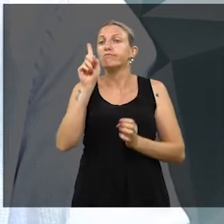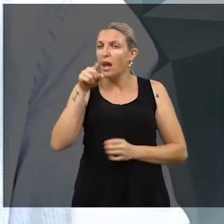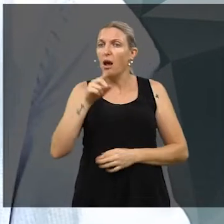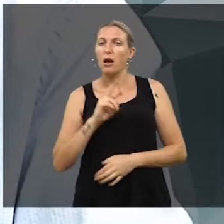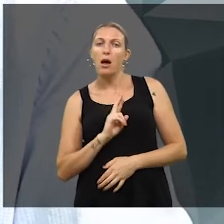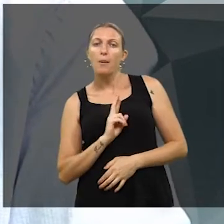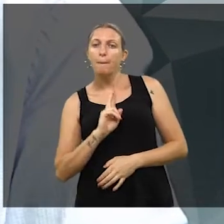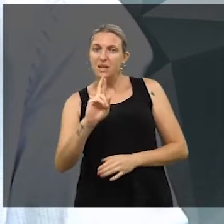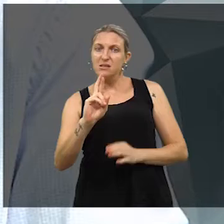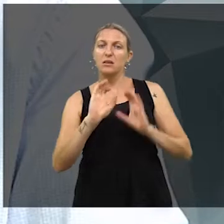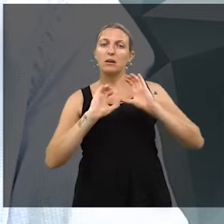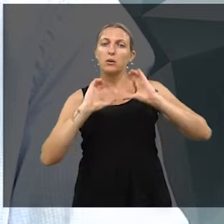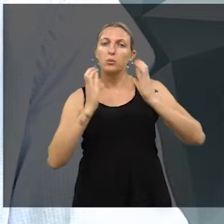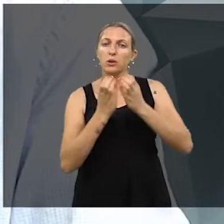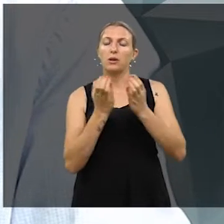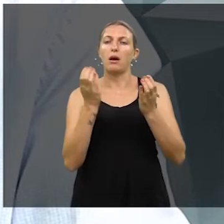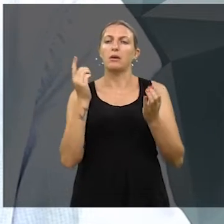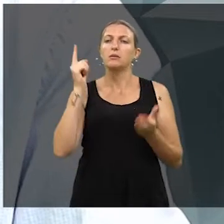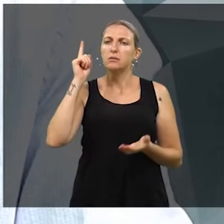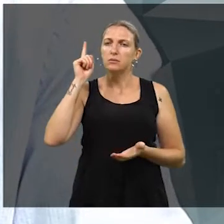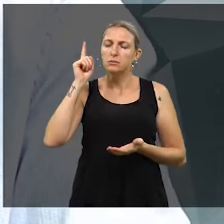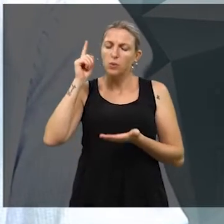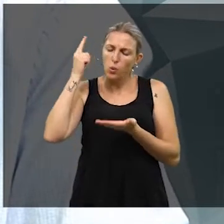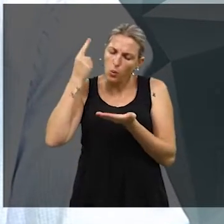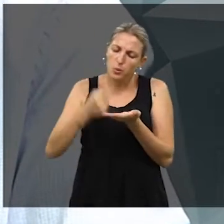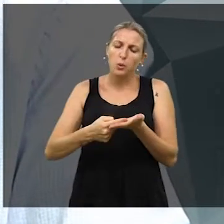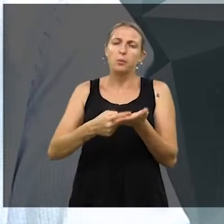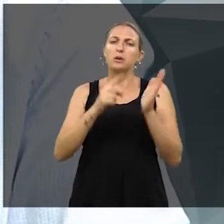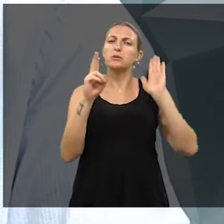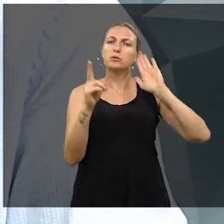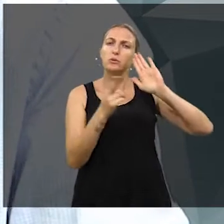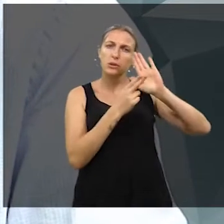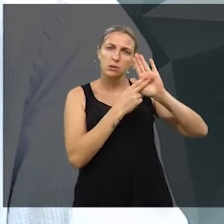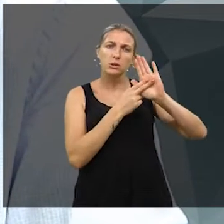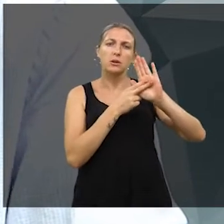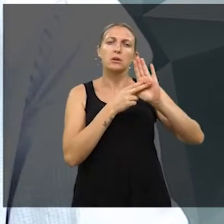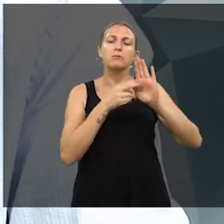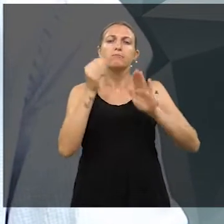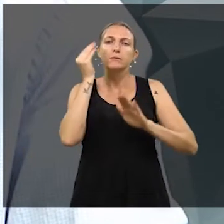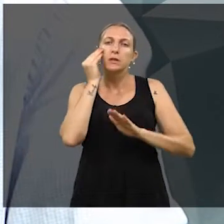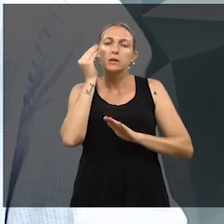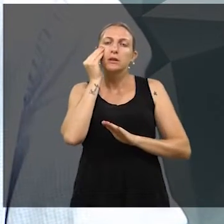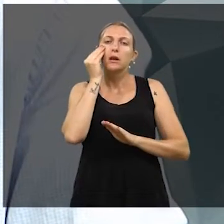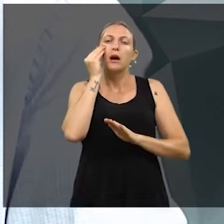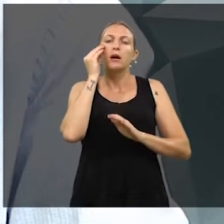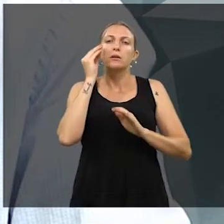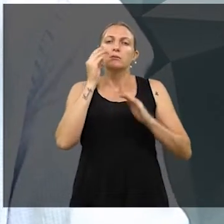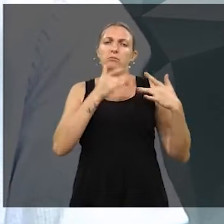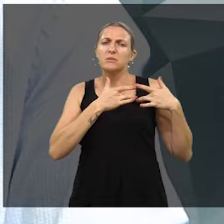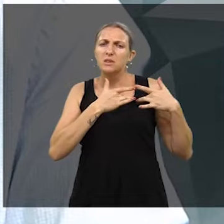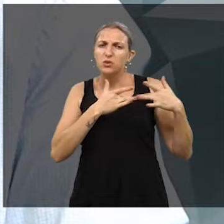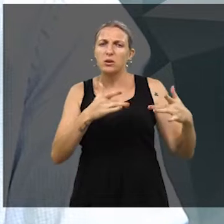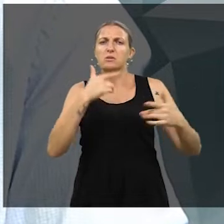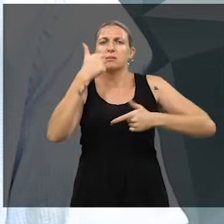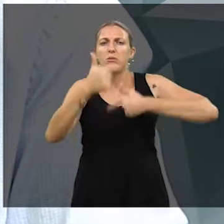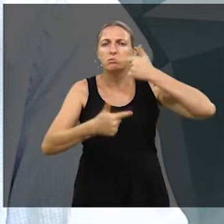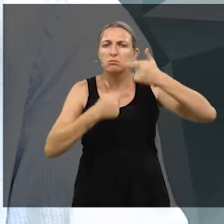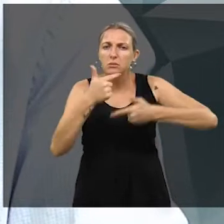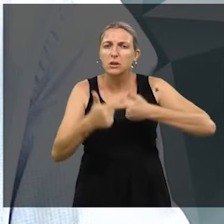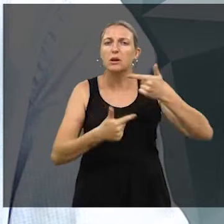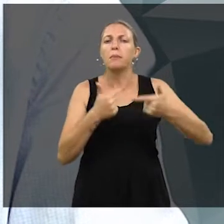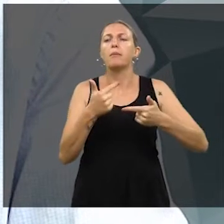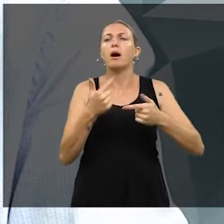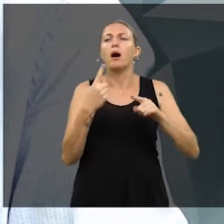grande compromisso que a gente assumiu e tem procurado responder a ele com o nosso trabalho, com a nossa dedicação, até porque a nossa dedicação